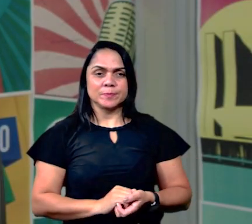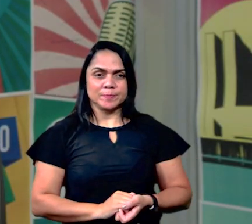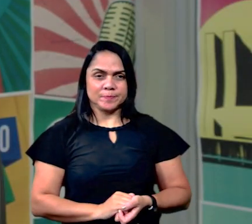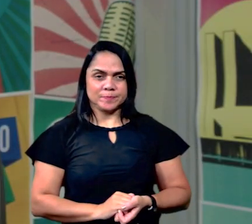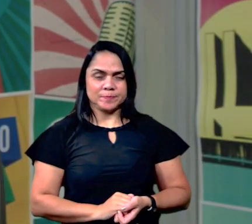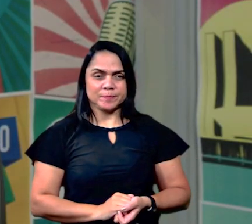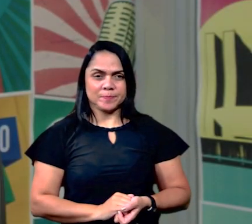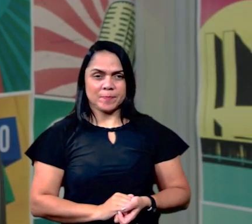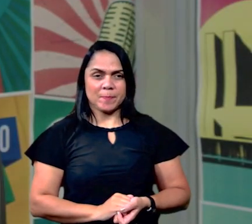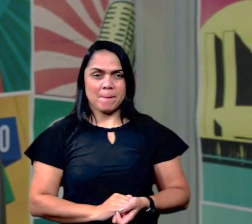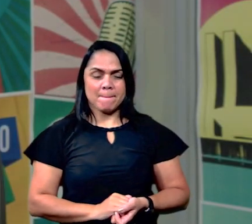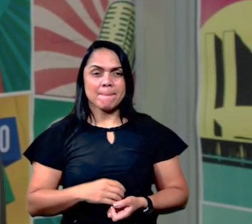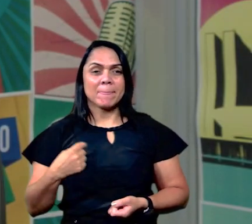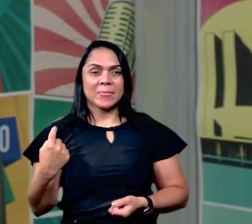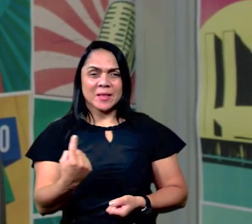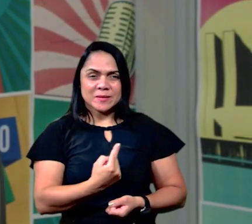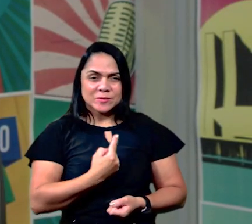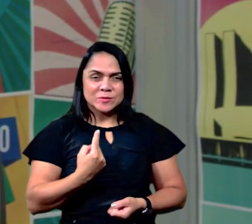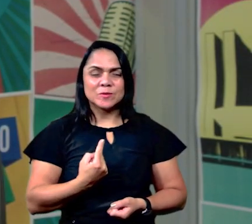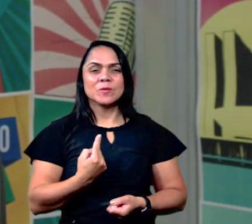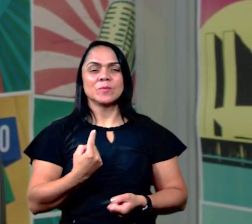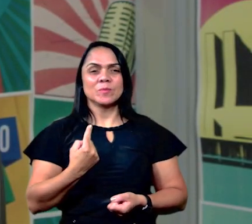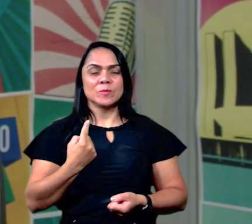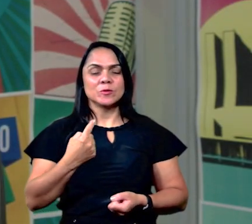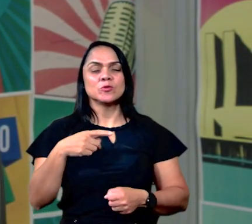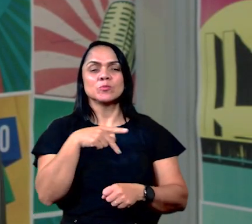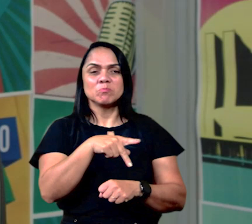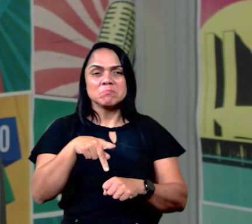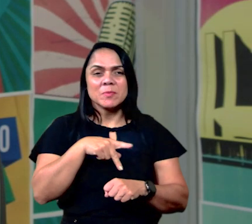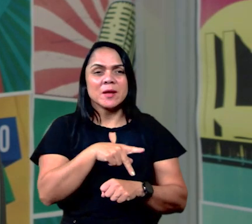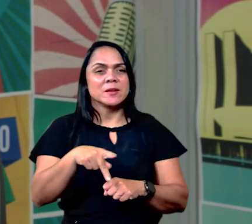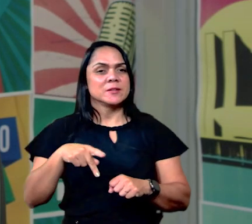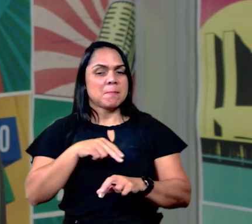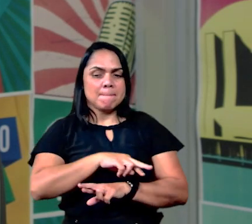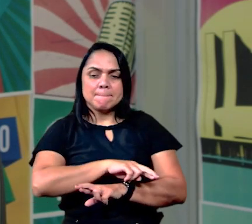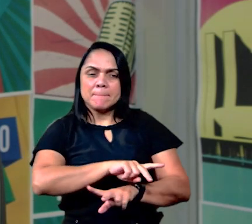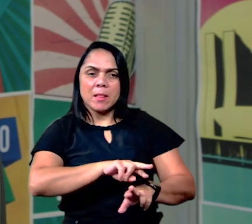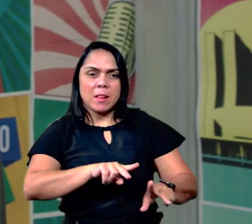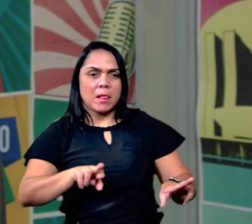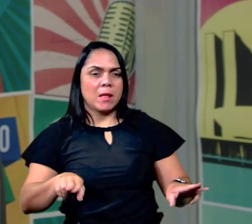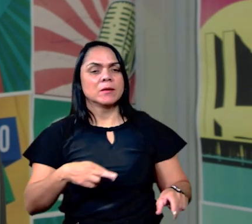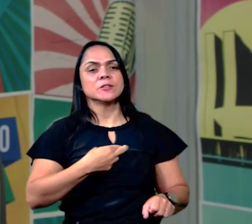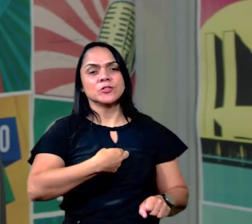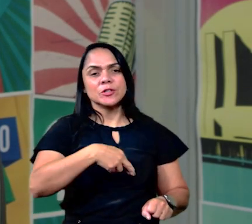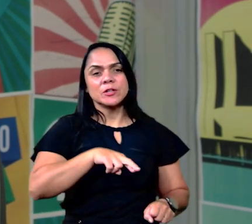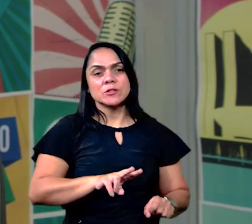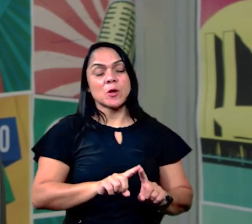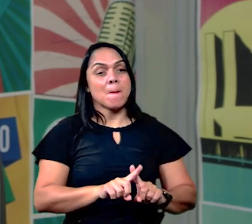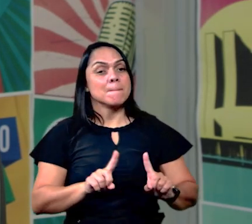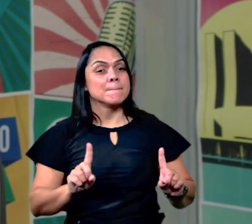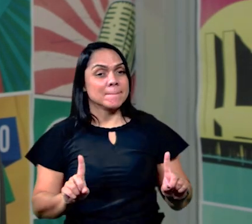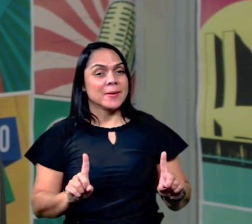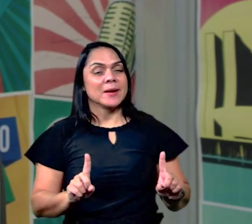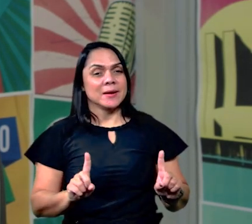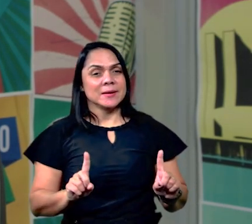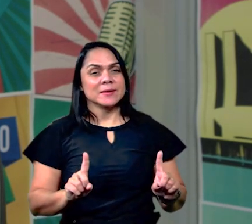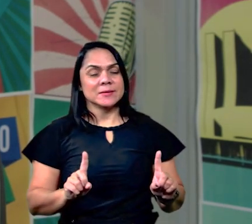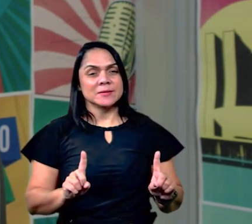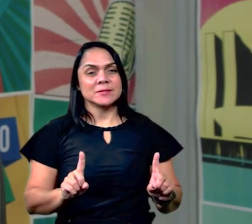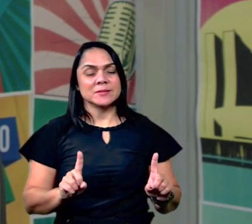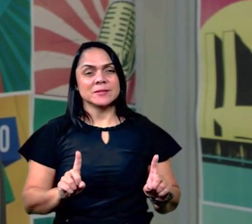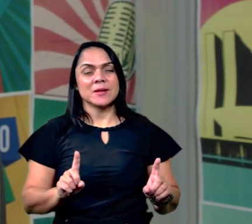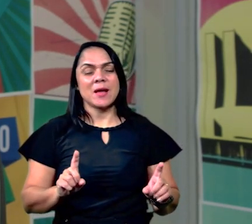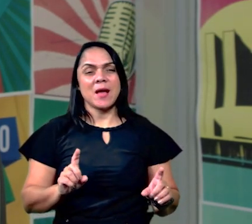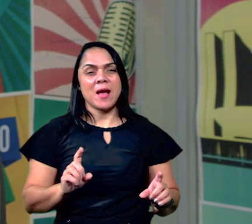Então, nós somos um país, plural e diverso religiosamente, mas, não é, por conta da colonização,